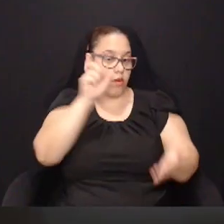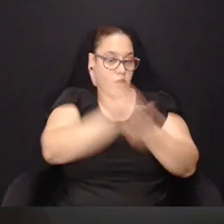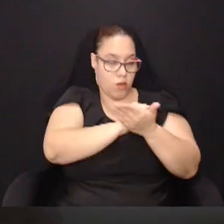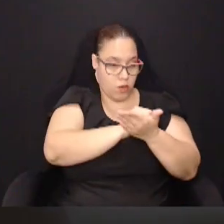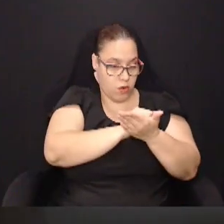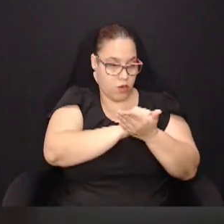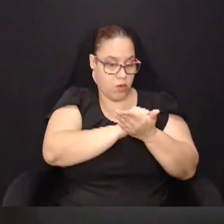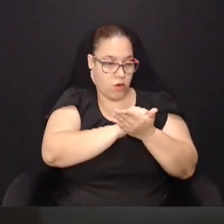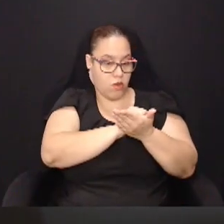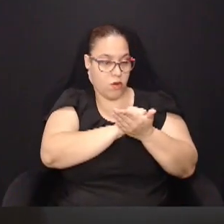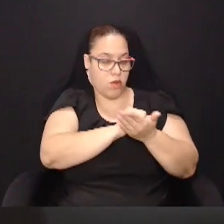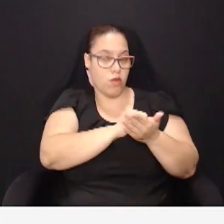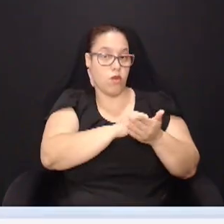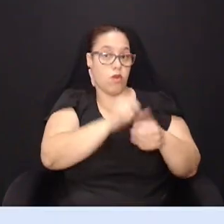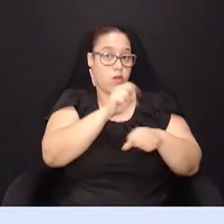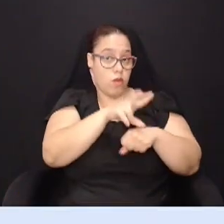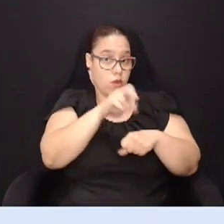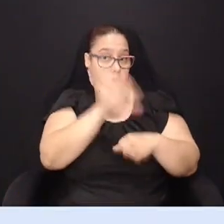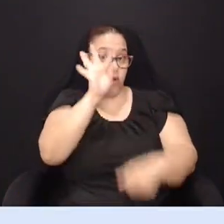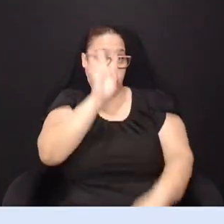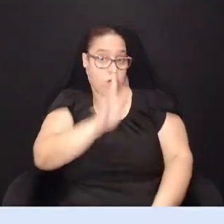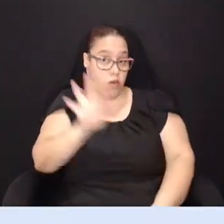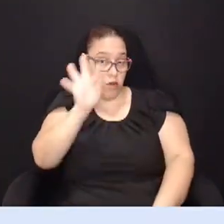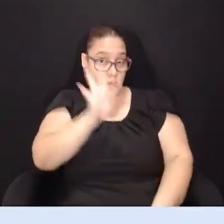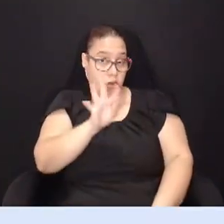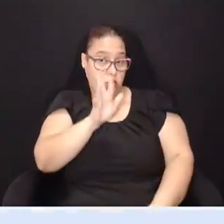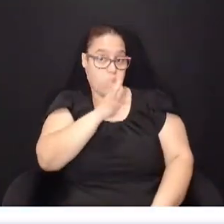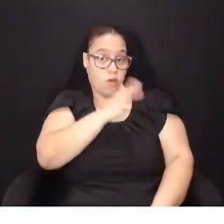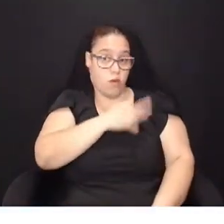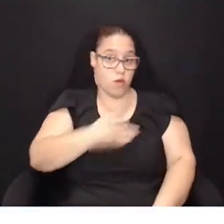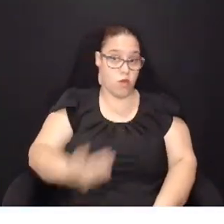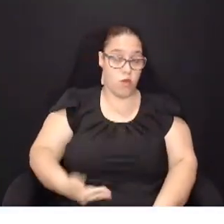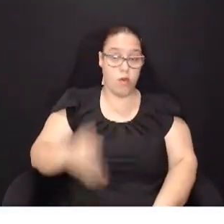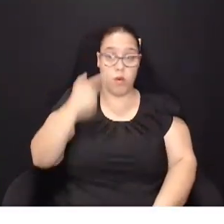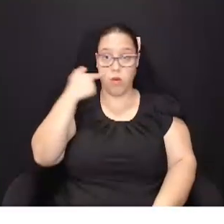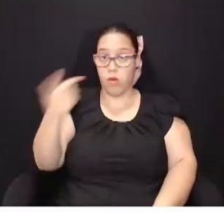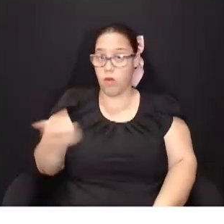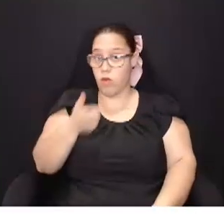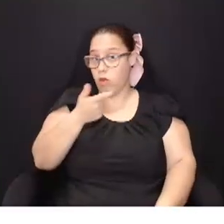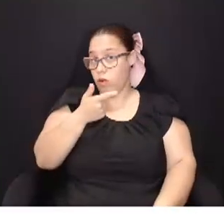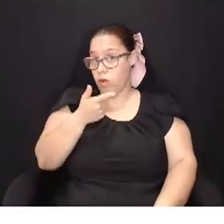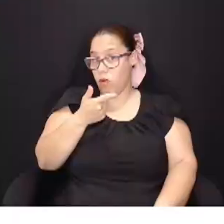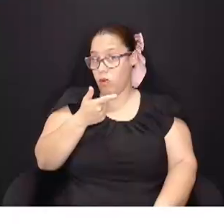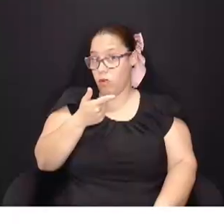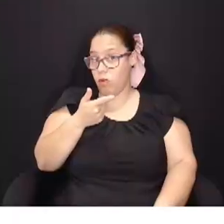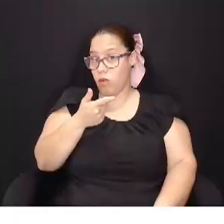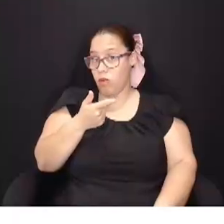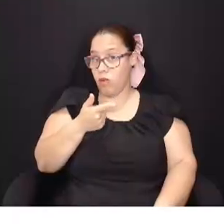concorrer a uma vaga numa universidade federal. Os interessados precisam acessar o portal oficial